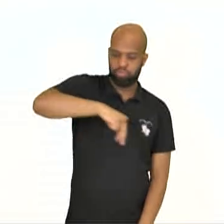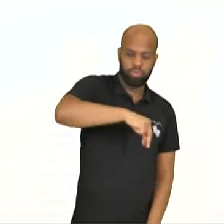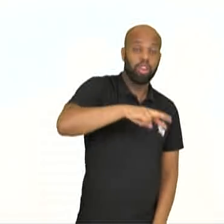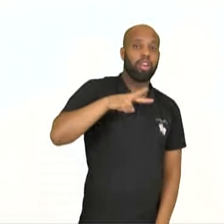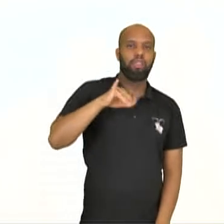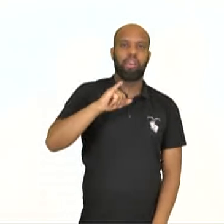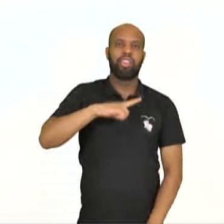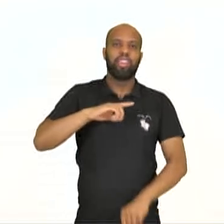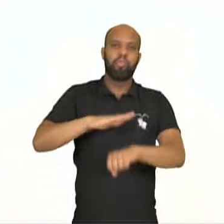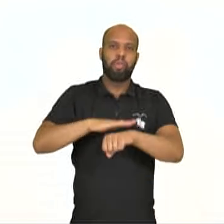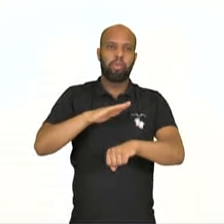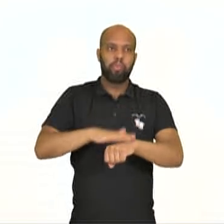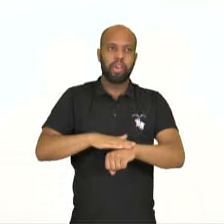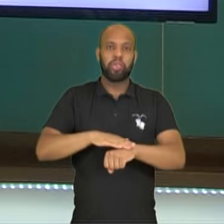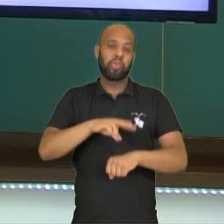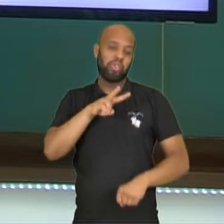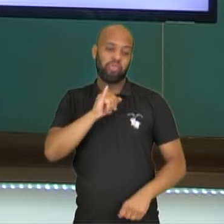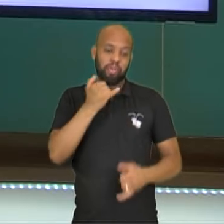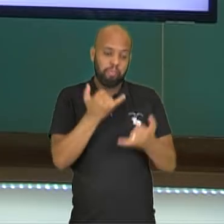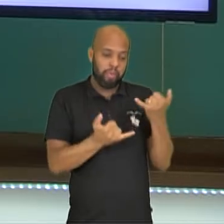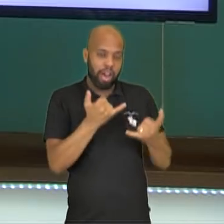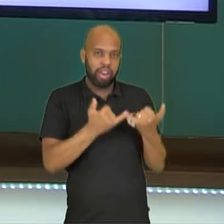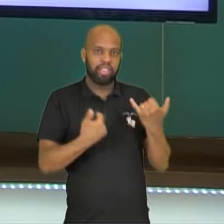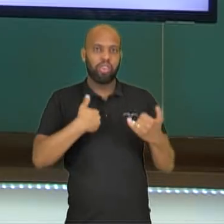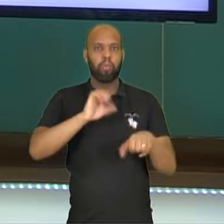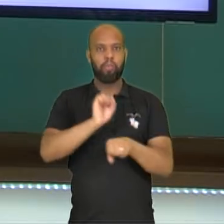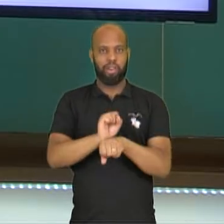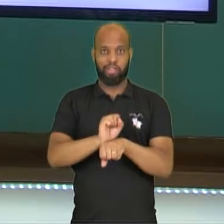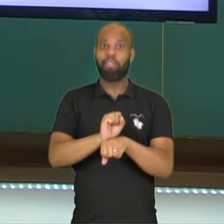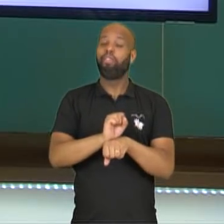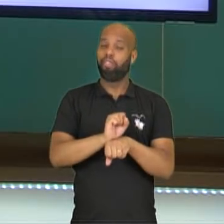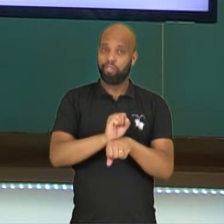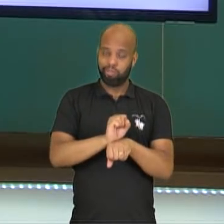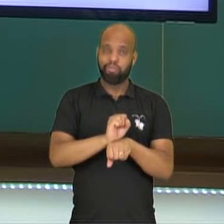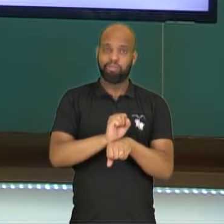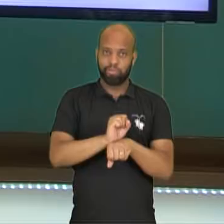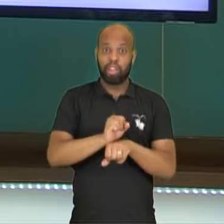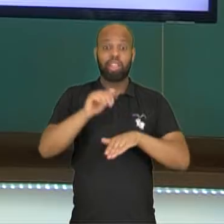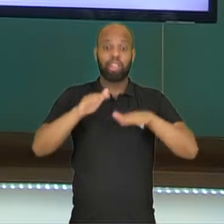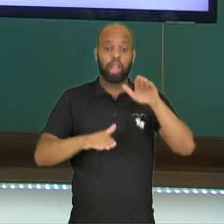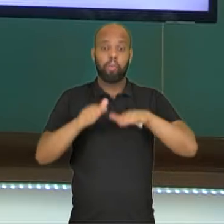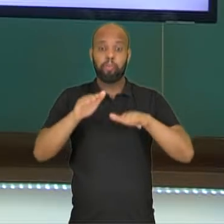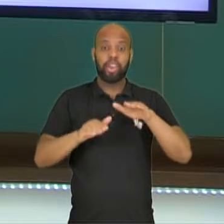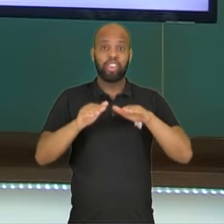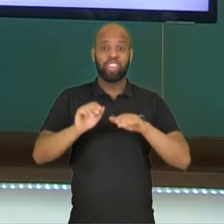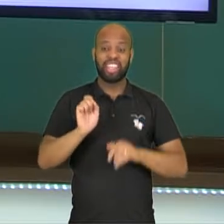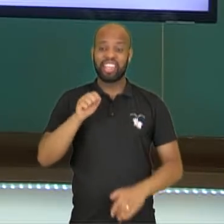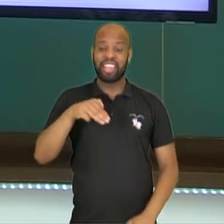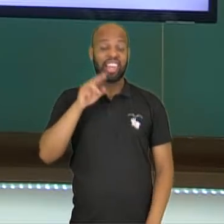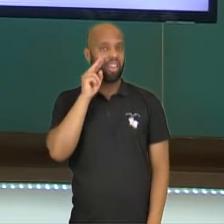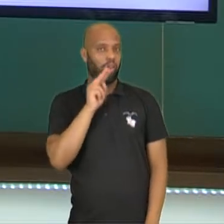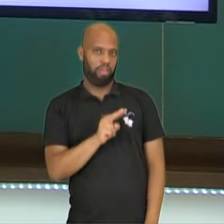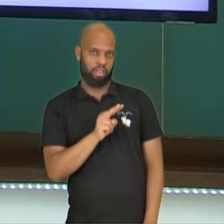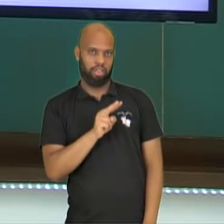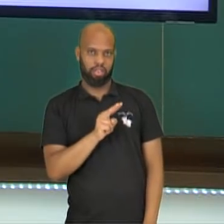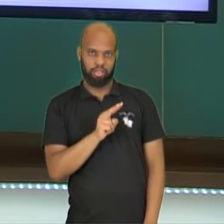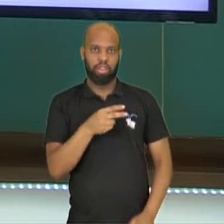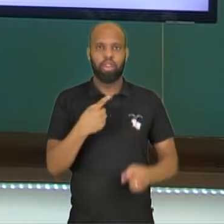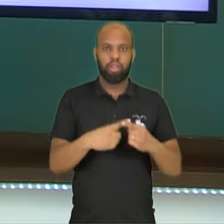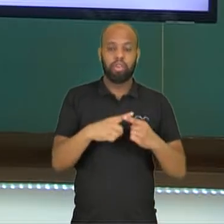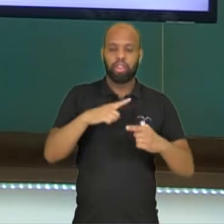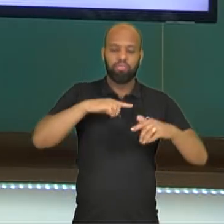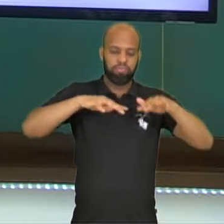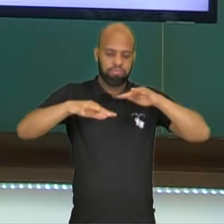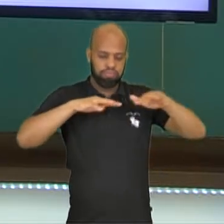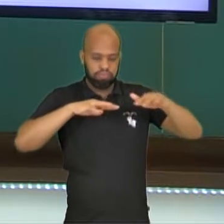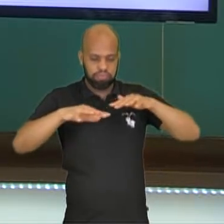achar um referencial em relação a qual eu estivesse em repouso. Então veja que essa questão ela é bastante completa, porque mesmo em